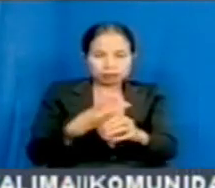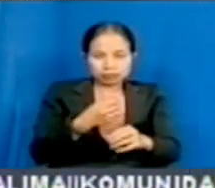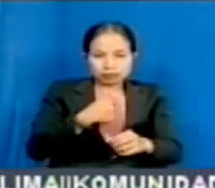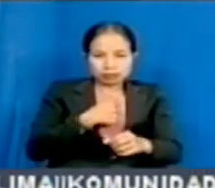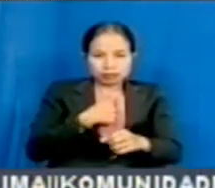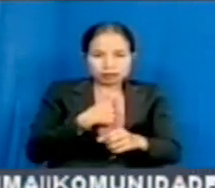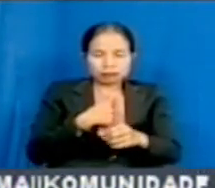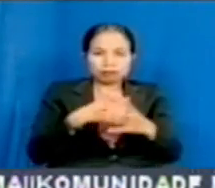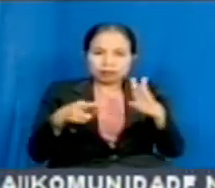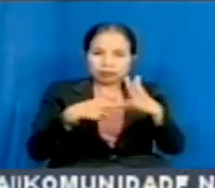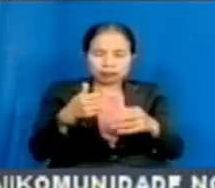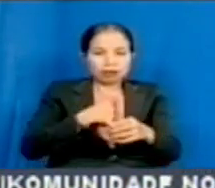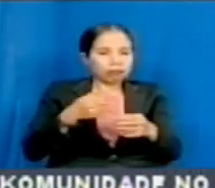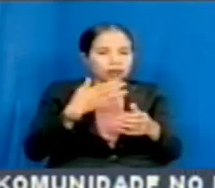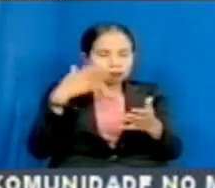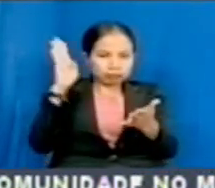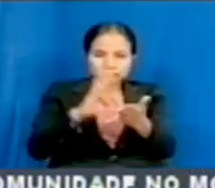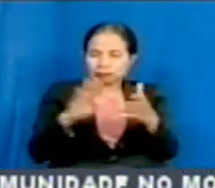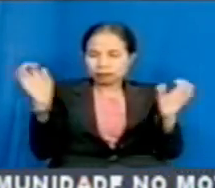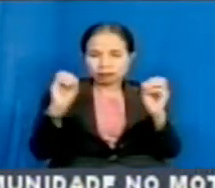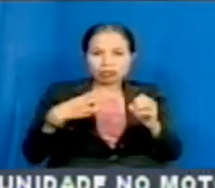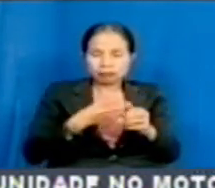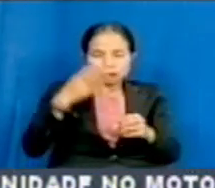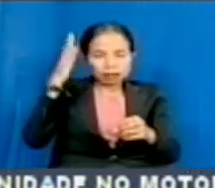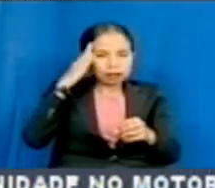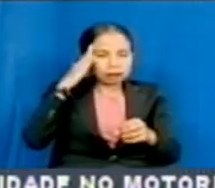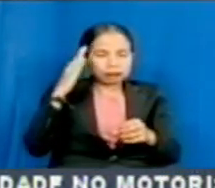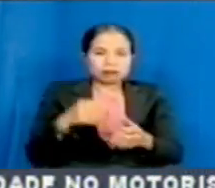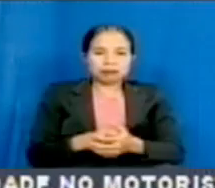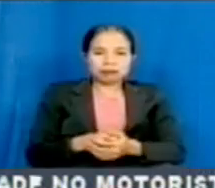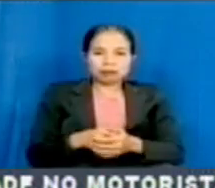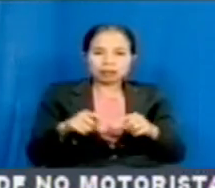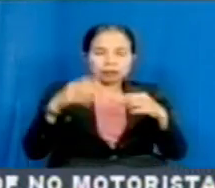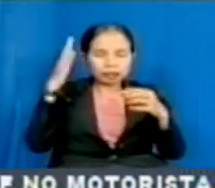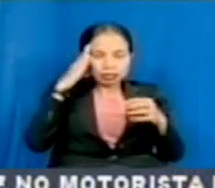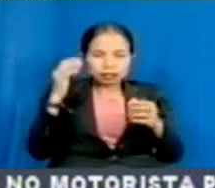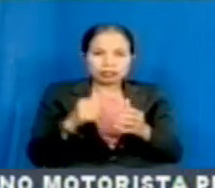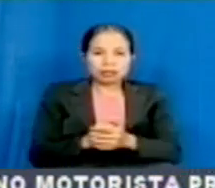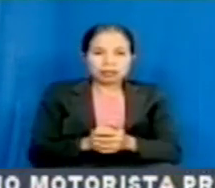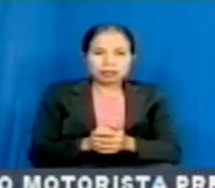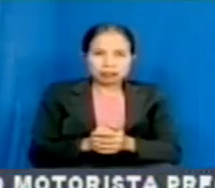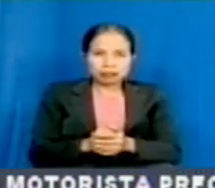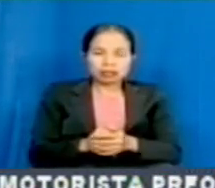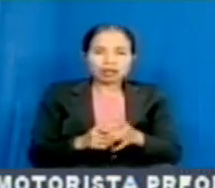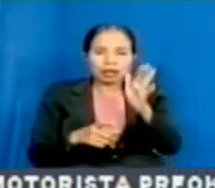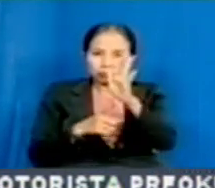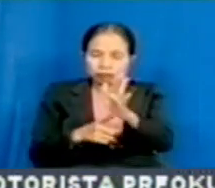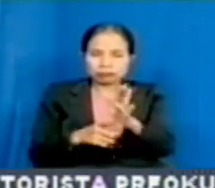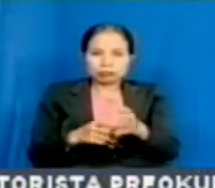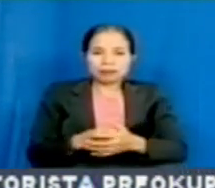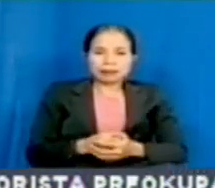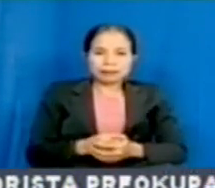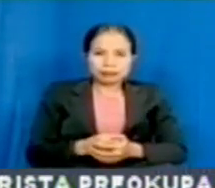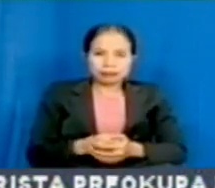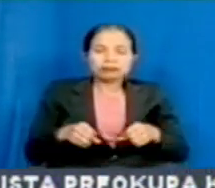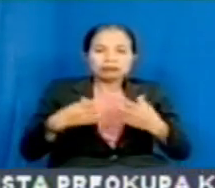halo kida maneira atitude atne lai a minha tene dia kata ida de bem conhece mal ha tanda va malu de